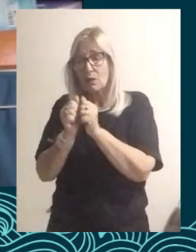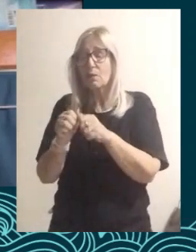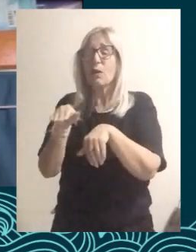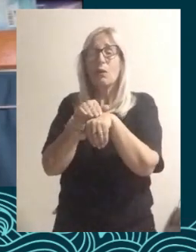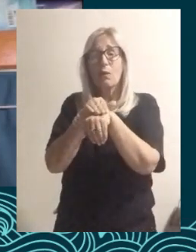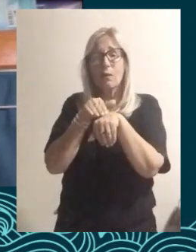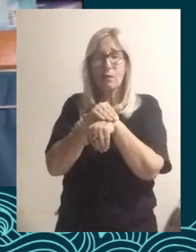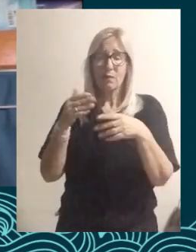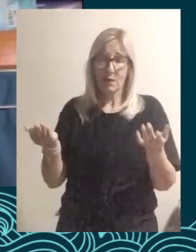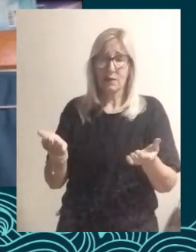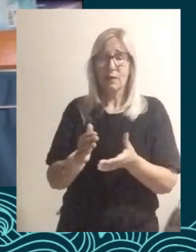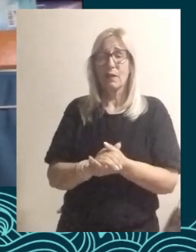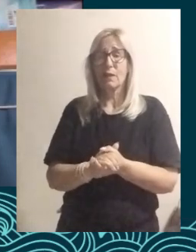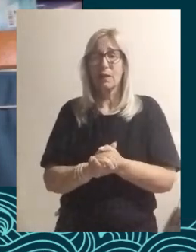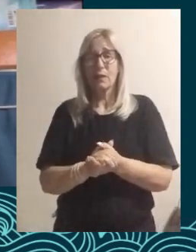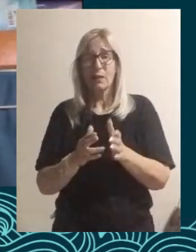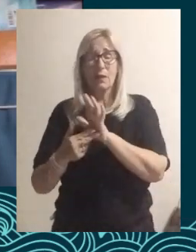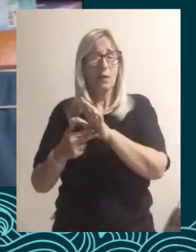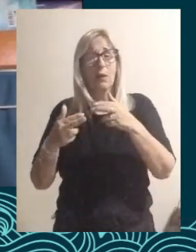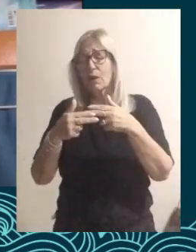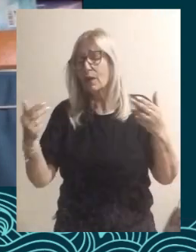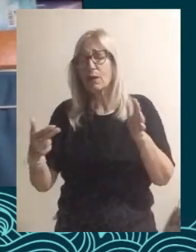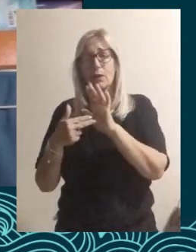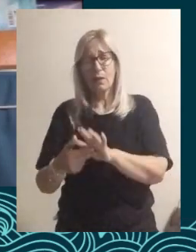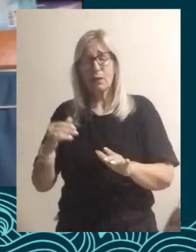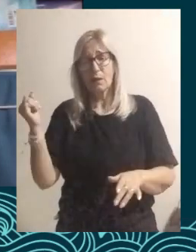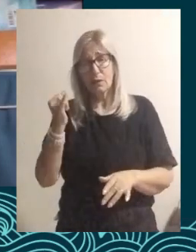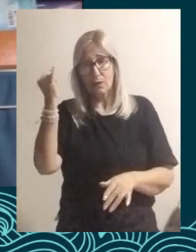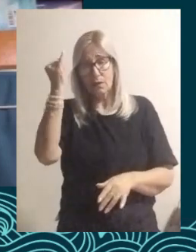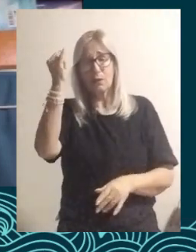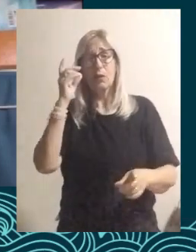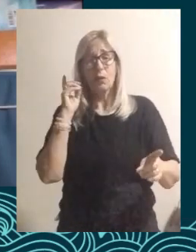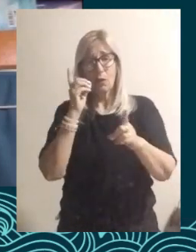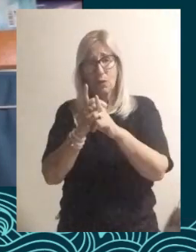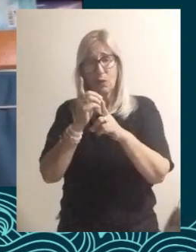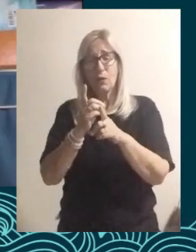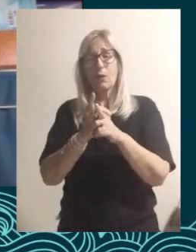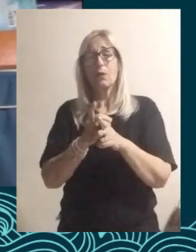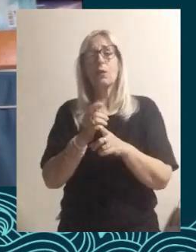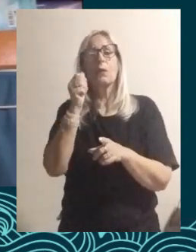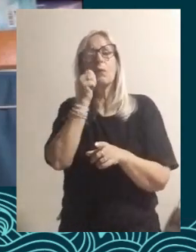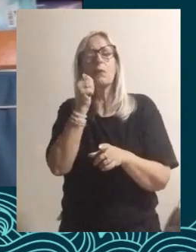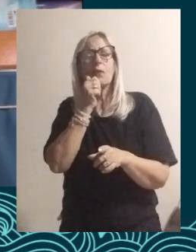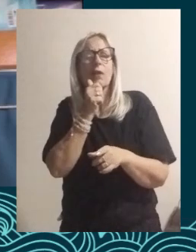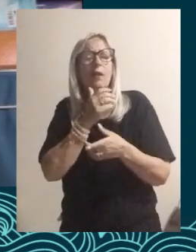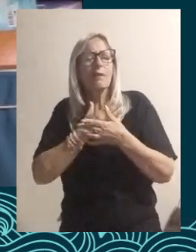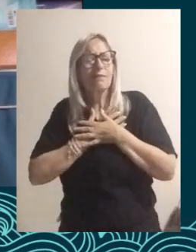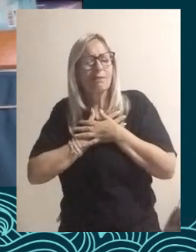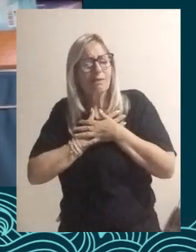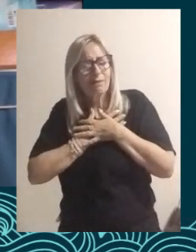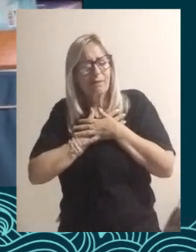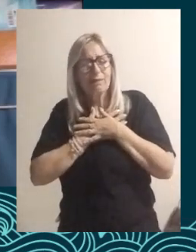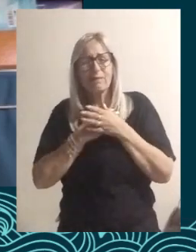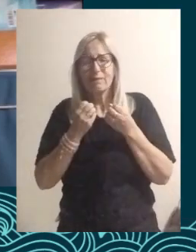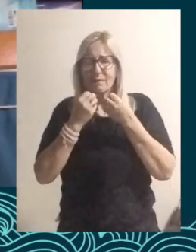alguém em conjunto, para conversar, para qualquer coisa. Mas é muito poderoso ter um encontro de